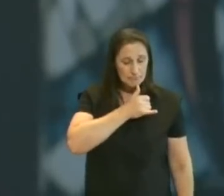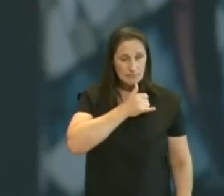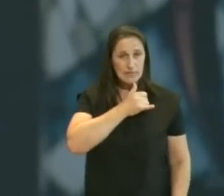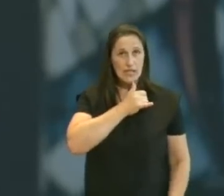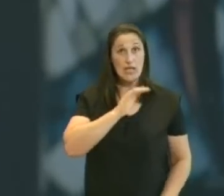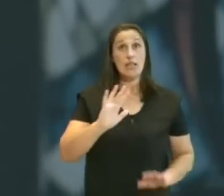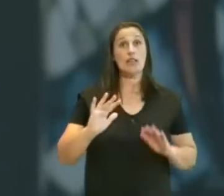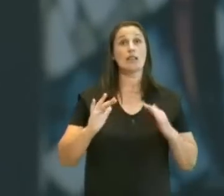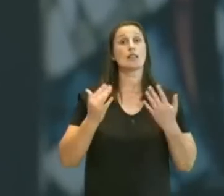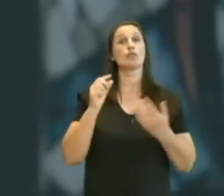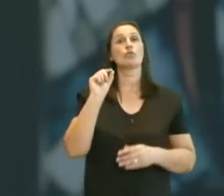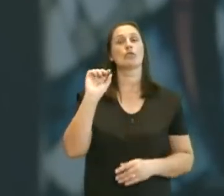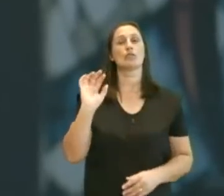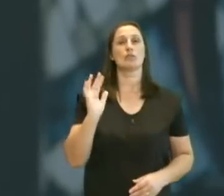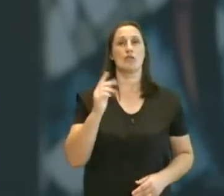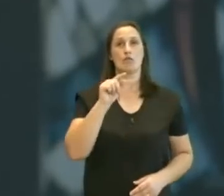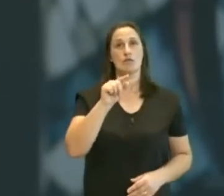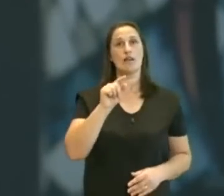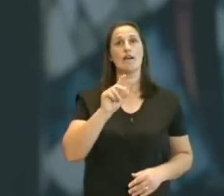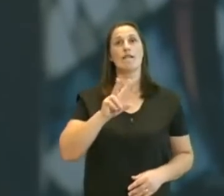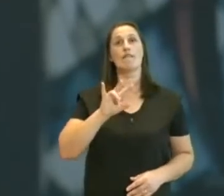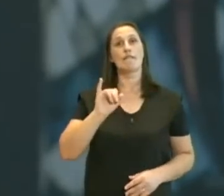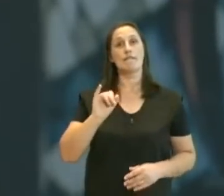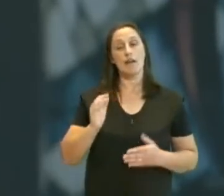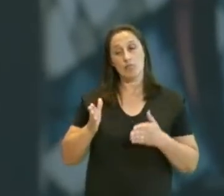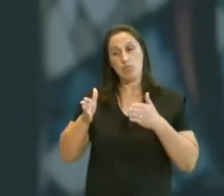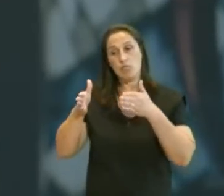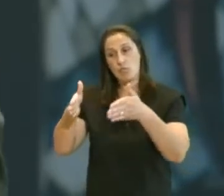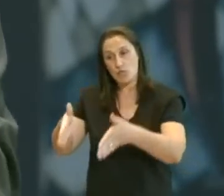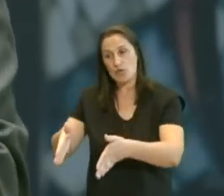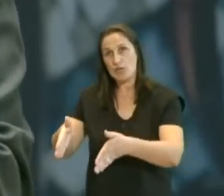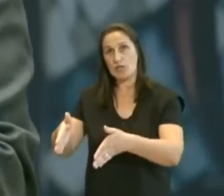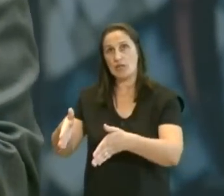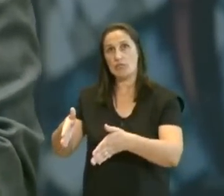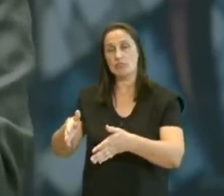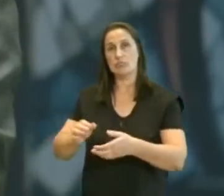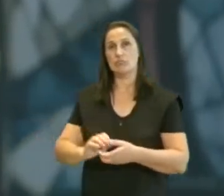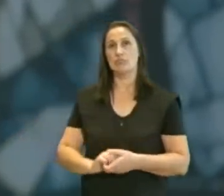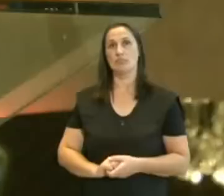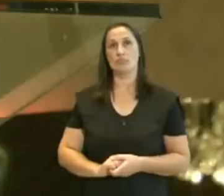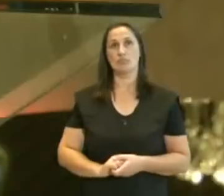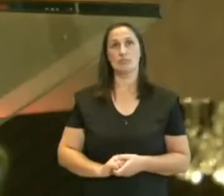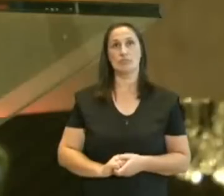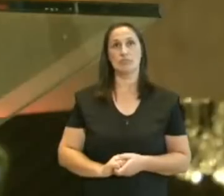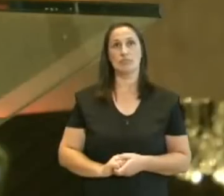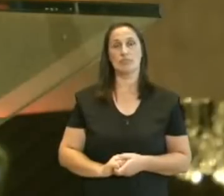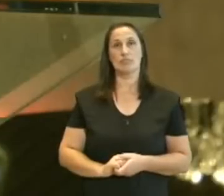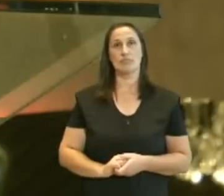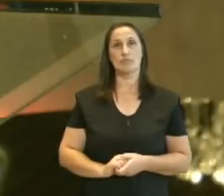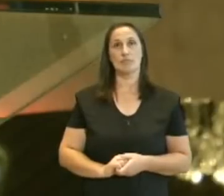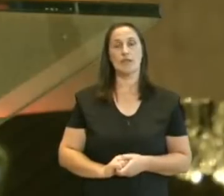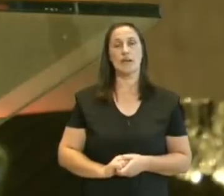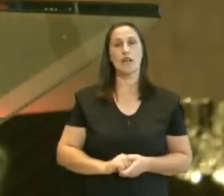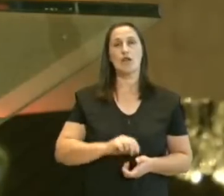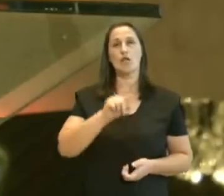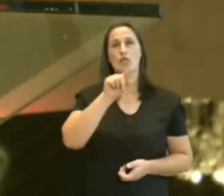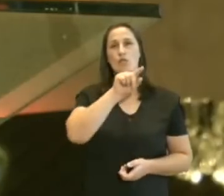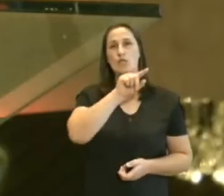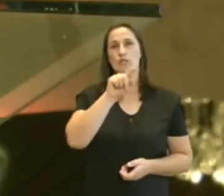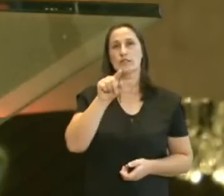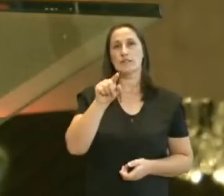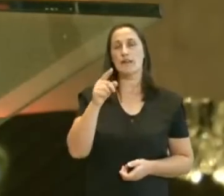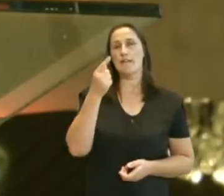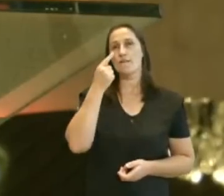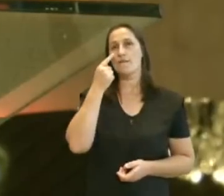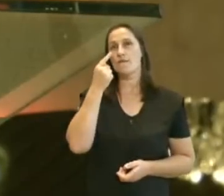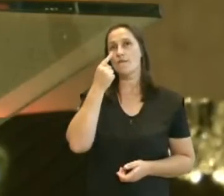funeral, não sei se você já foi a um funeral, e de repente você vê aquela